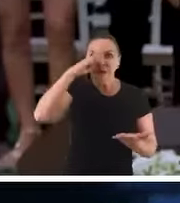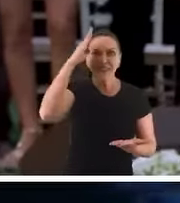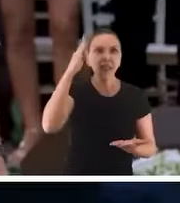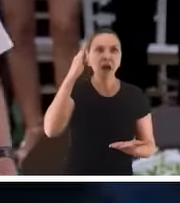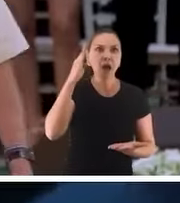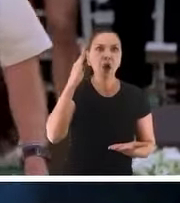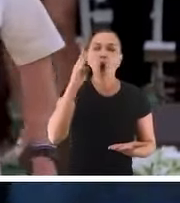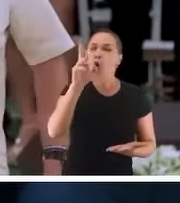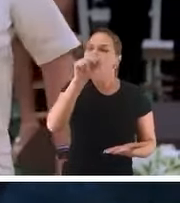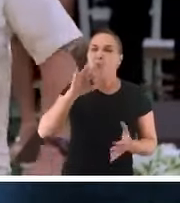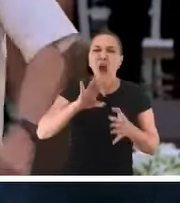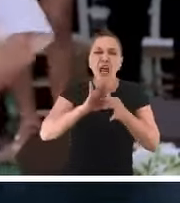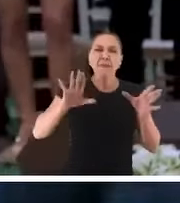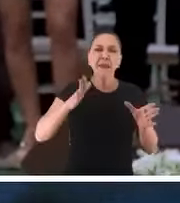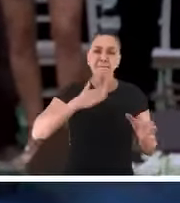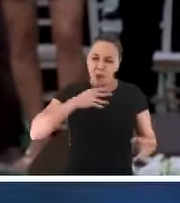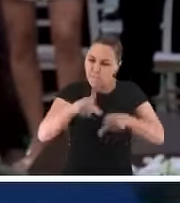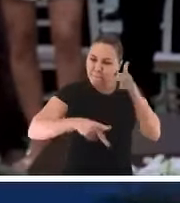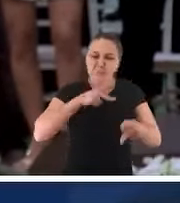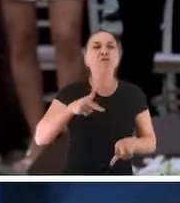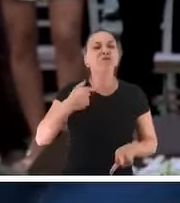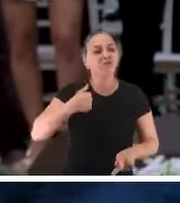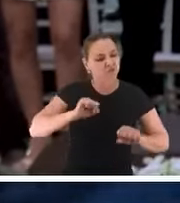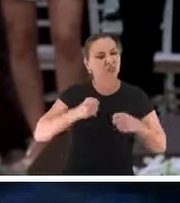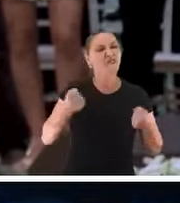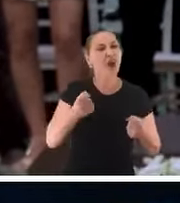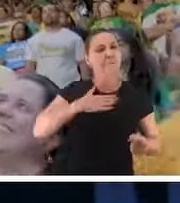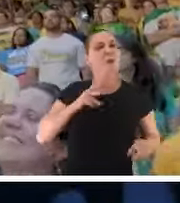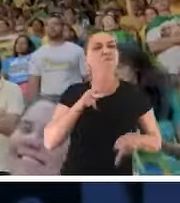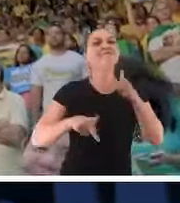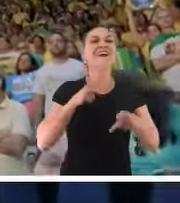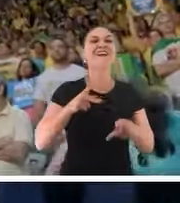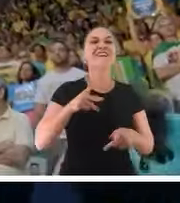existiu. Não ousem tocar na liberdade do meu povo. É o capitão do povo.